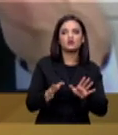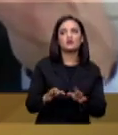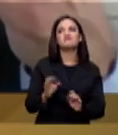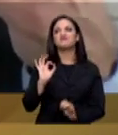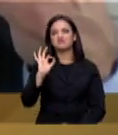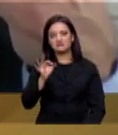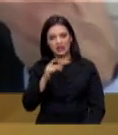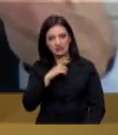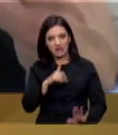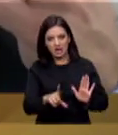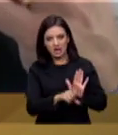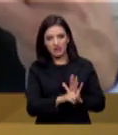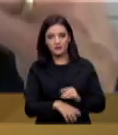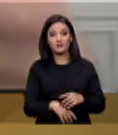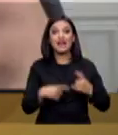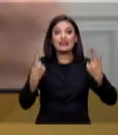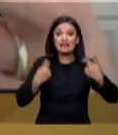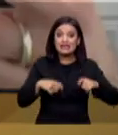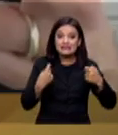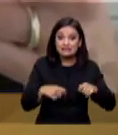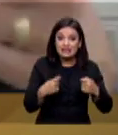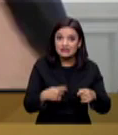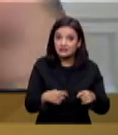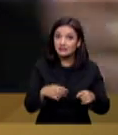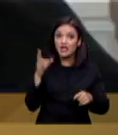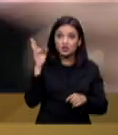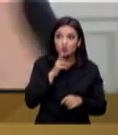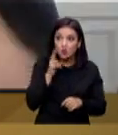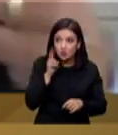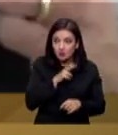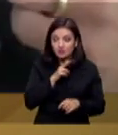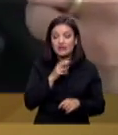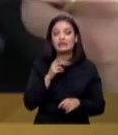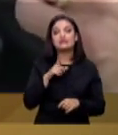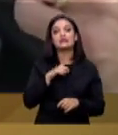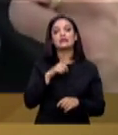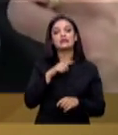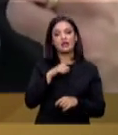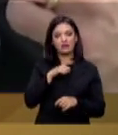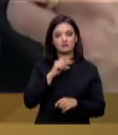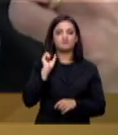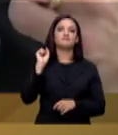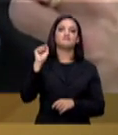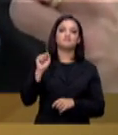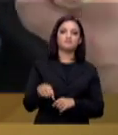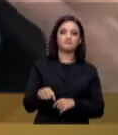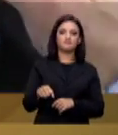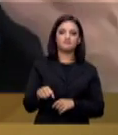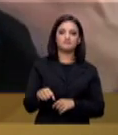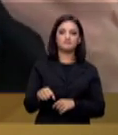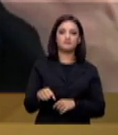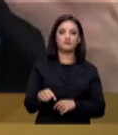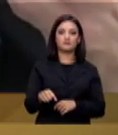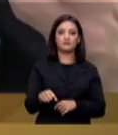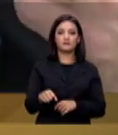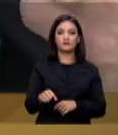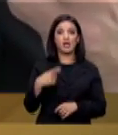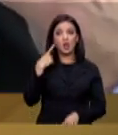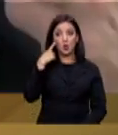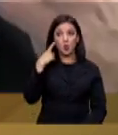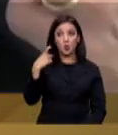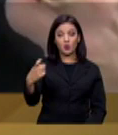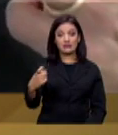Necessidade temporária, necessidade comprovada pela situação emergencial do Espírito Santo. Interesse